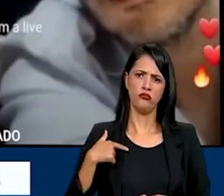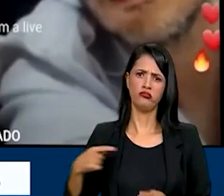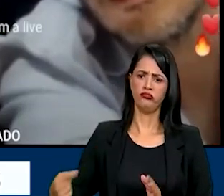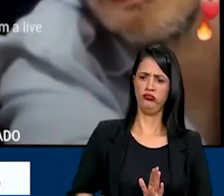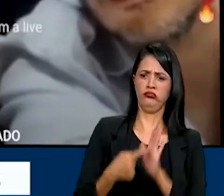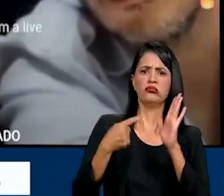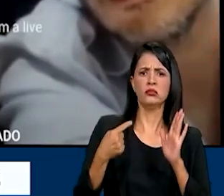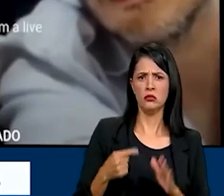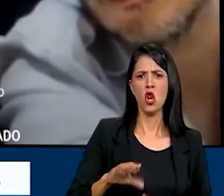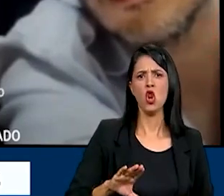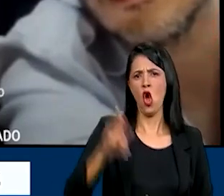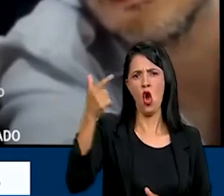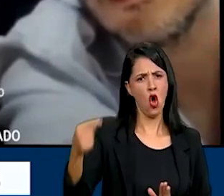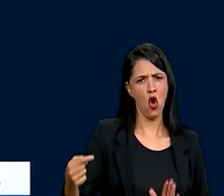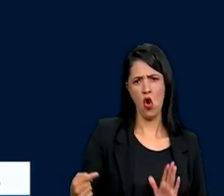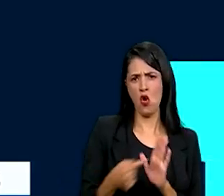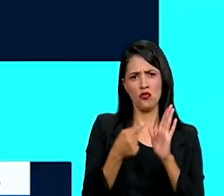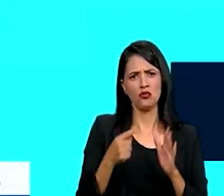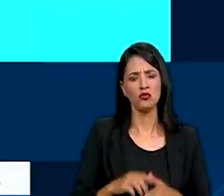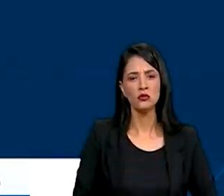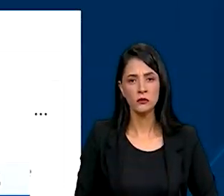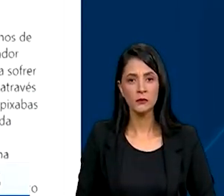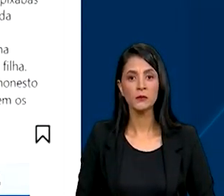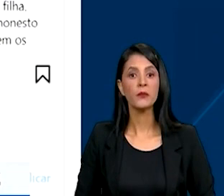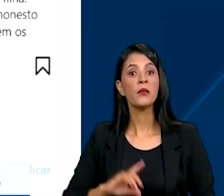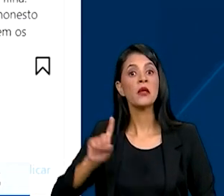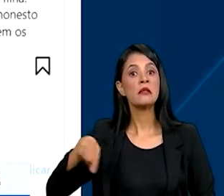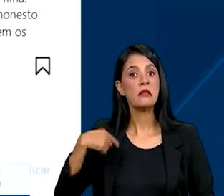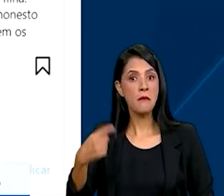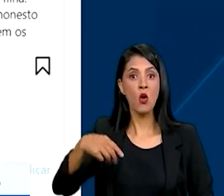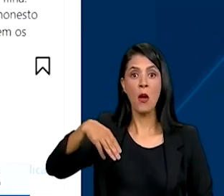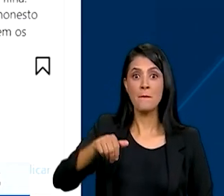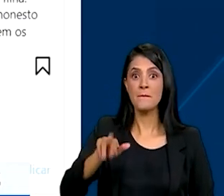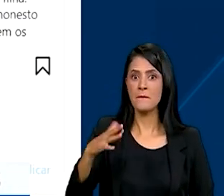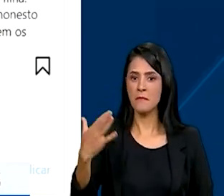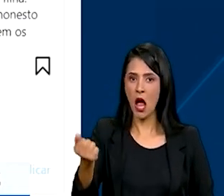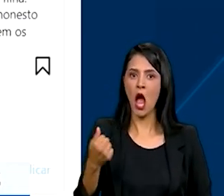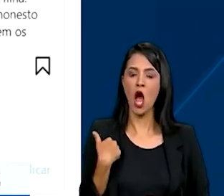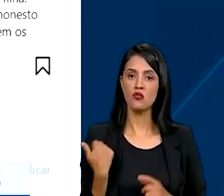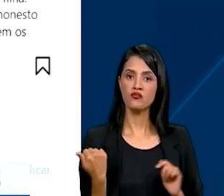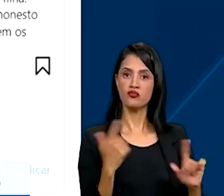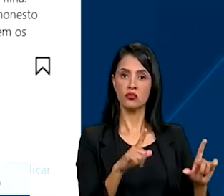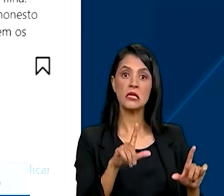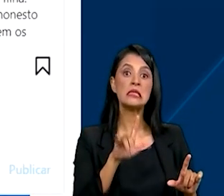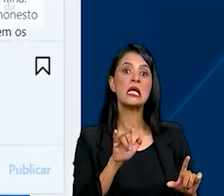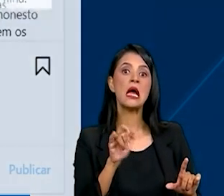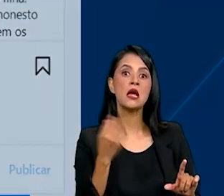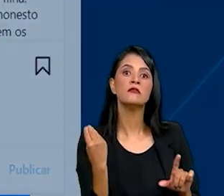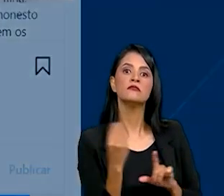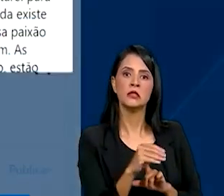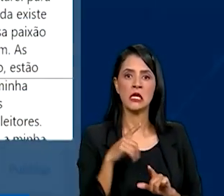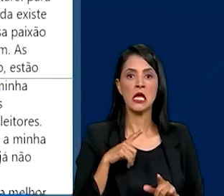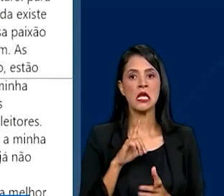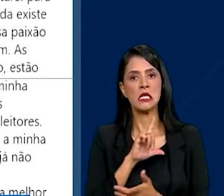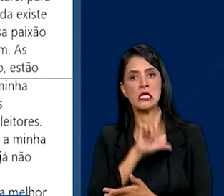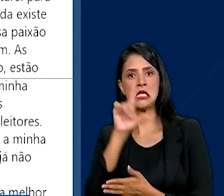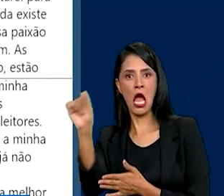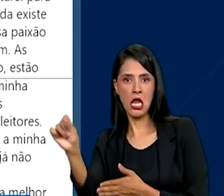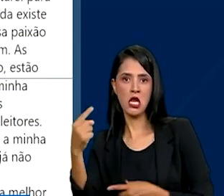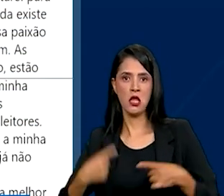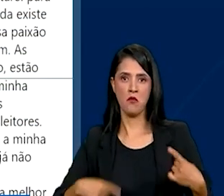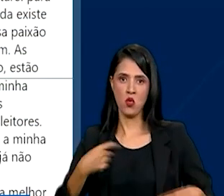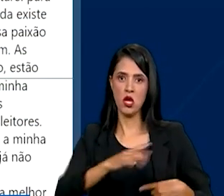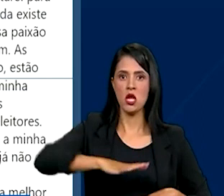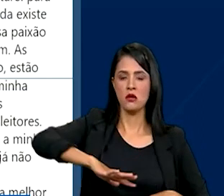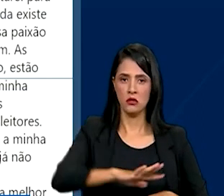denunciei. Lógico que eu denunciei. Em seguida, Marcos Duval fez uma postagem no Instagram anunciando que sairia da vida